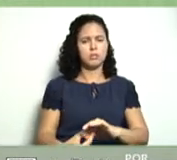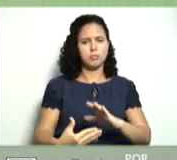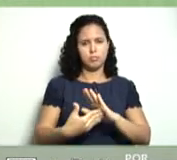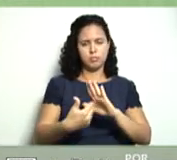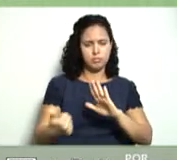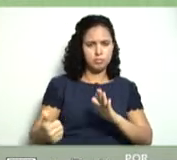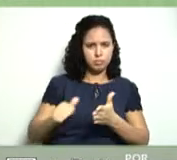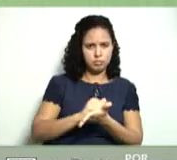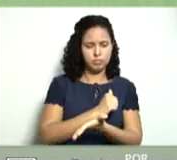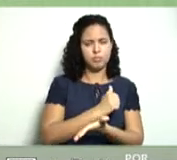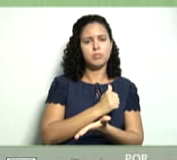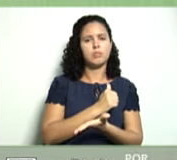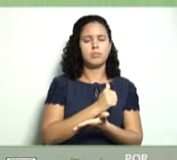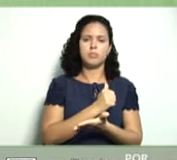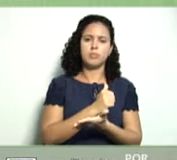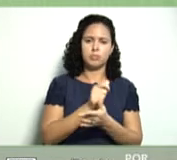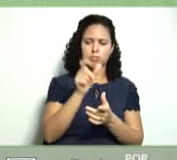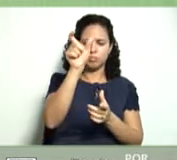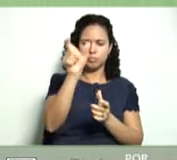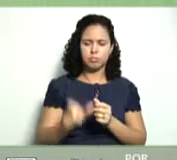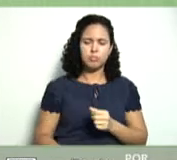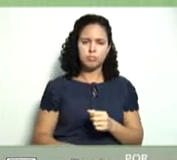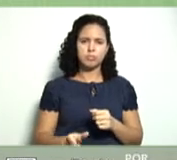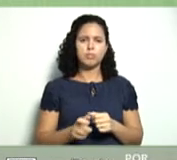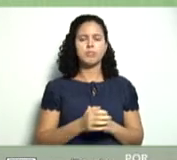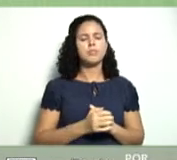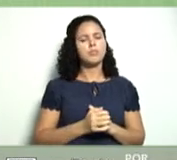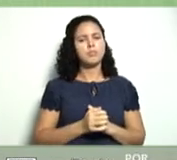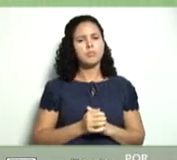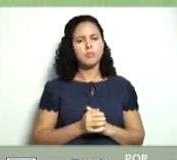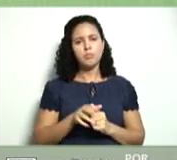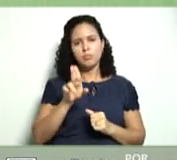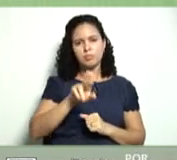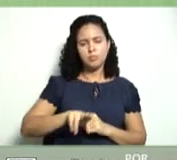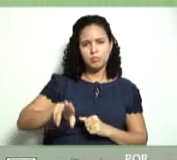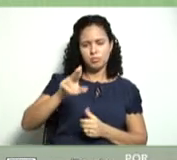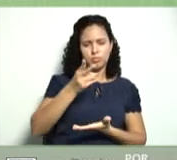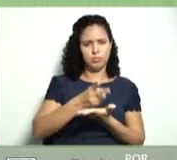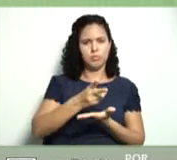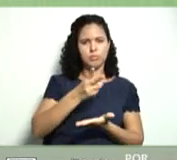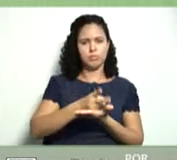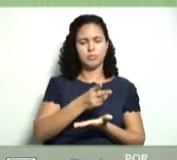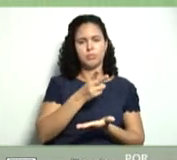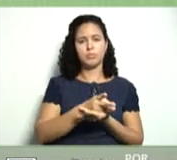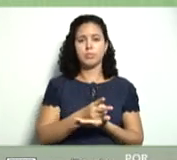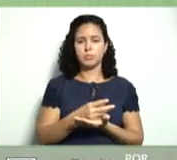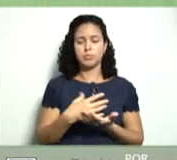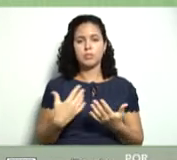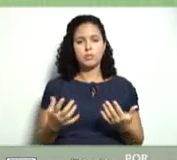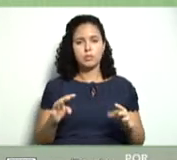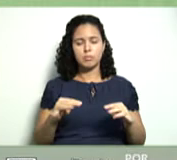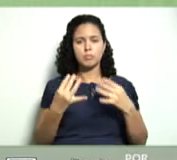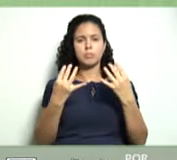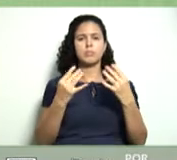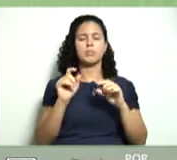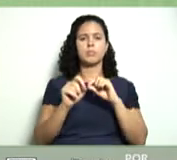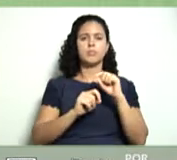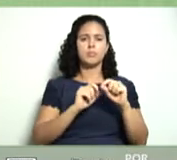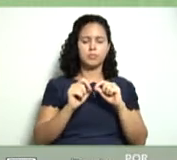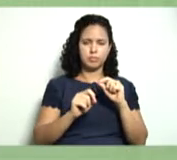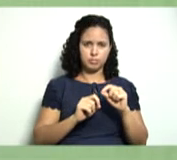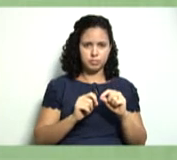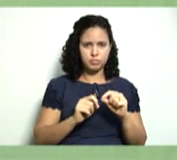essas colunas a um recurso aqui a gente utiliza frequentemente observa que eu criei uma